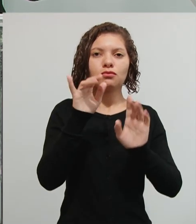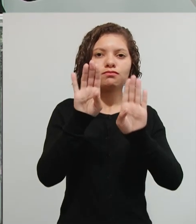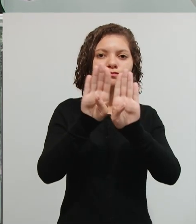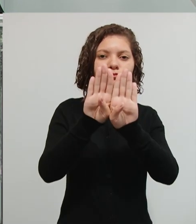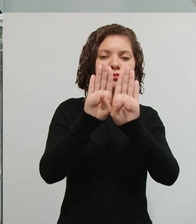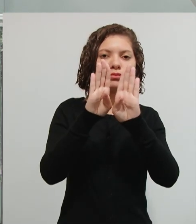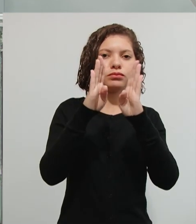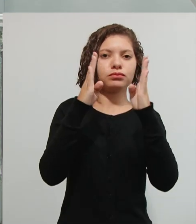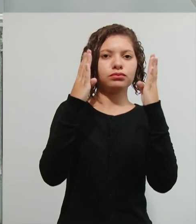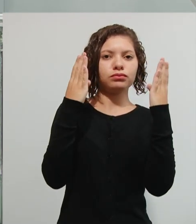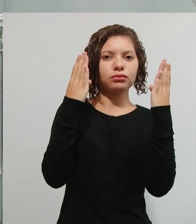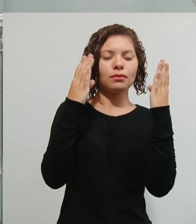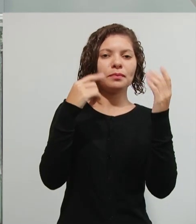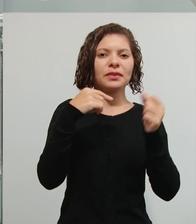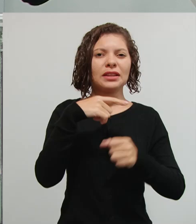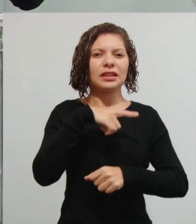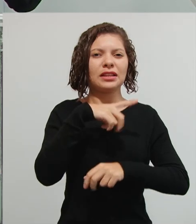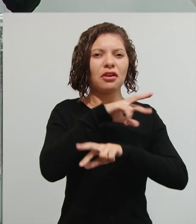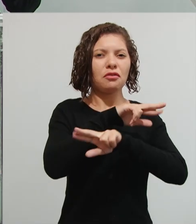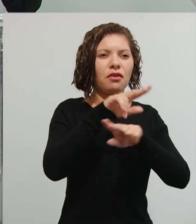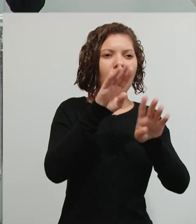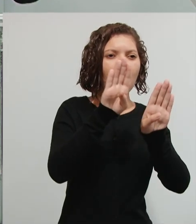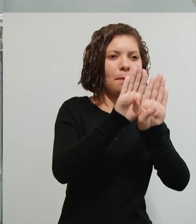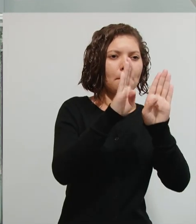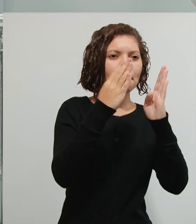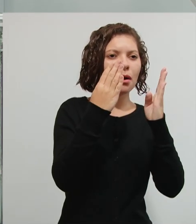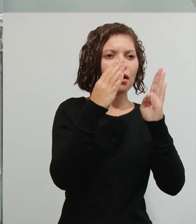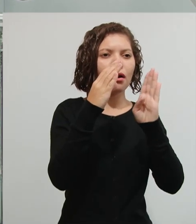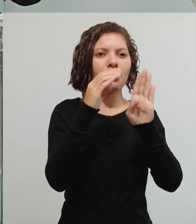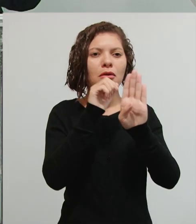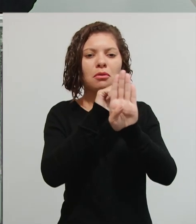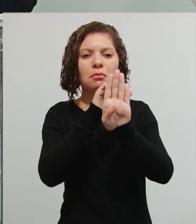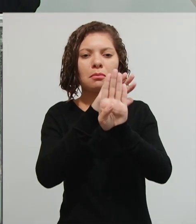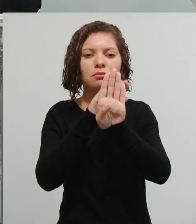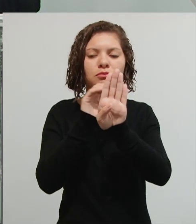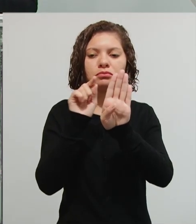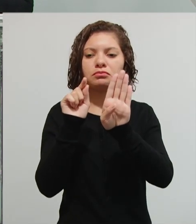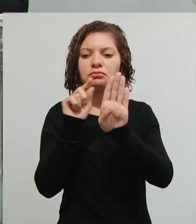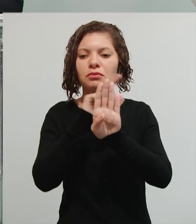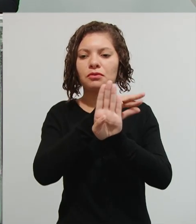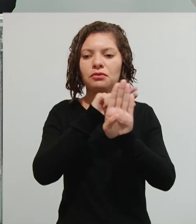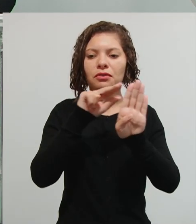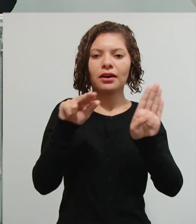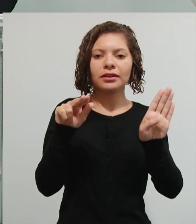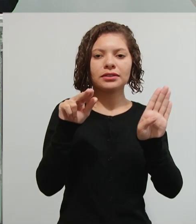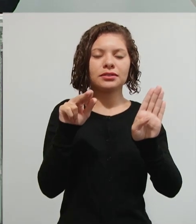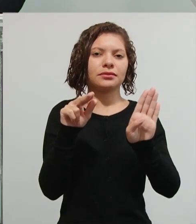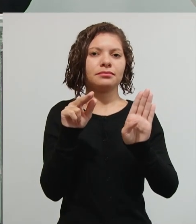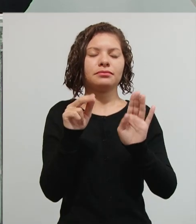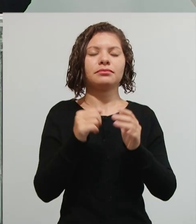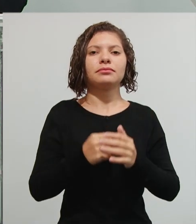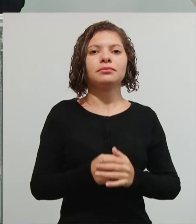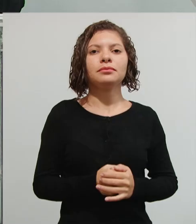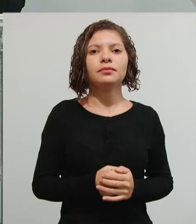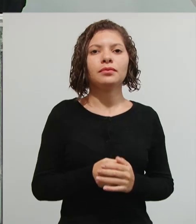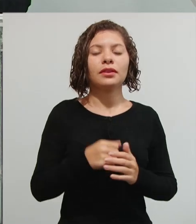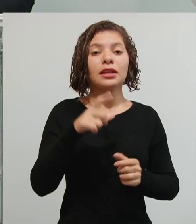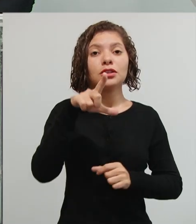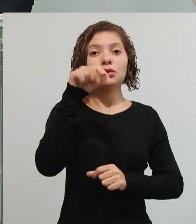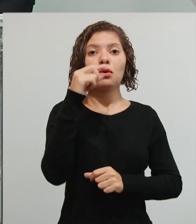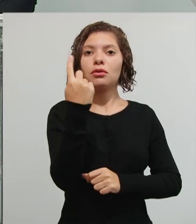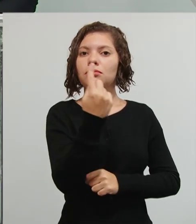você tem várias portas para você escolher, quando você escolhe uma delas, você está abandonando as demais, escolhendo aquela